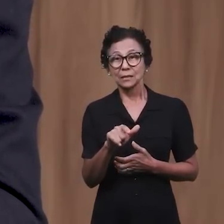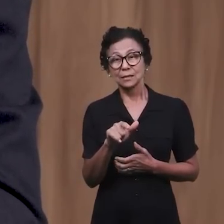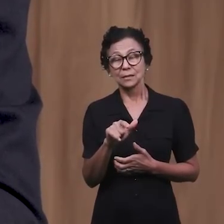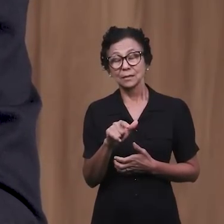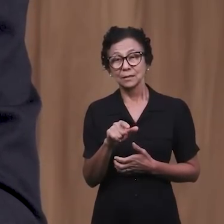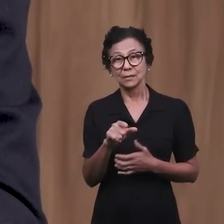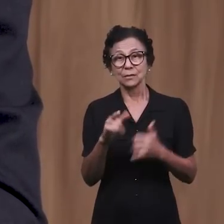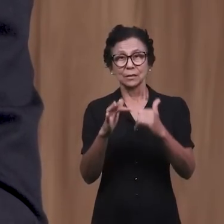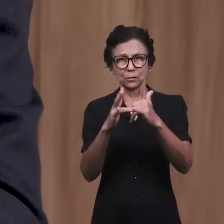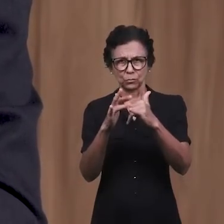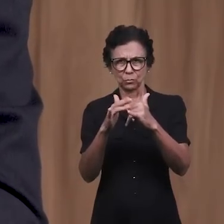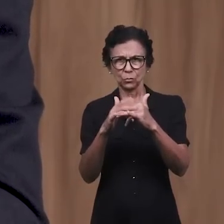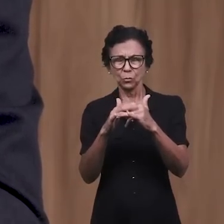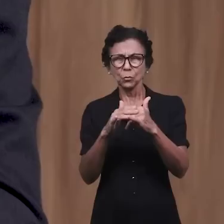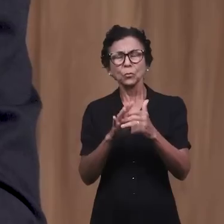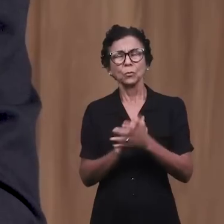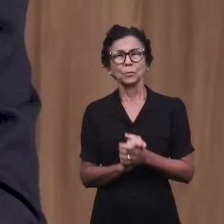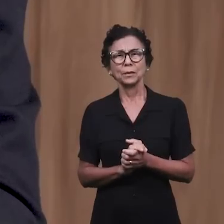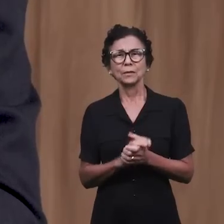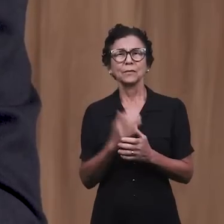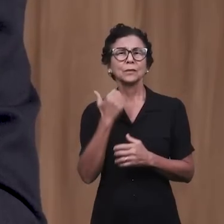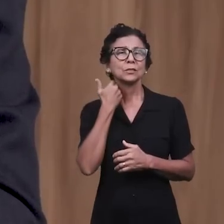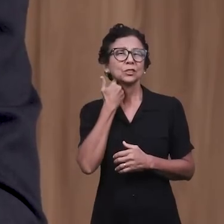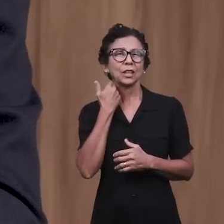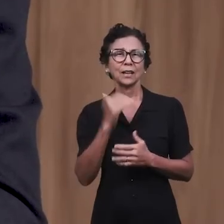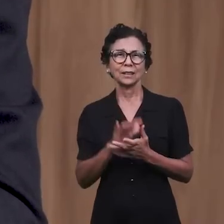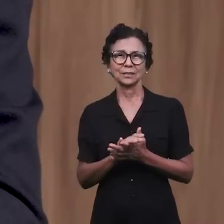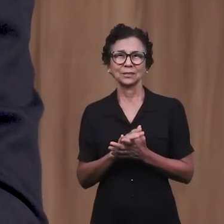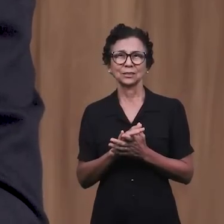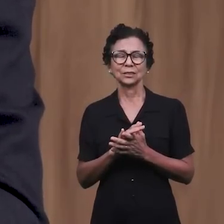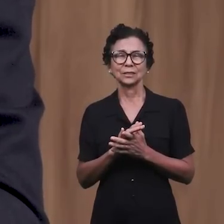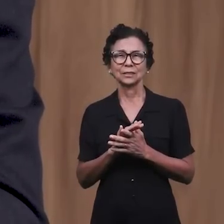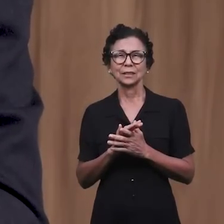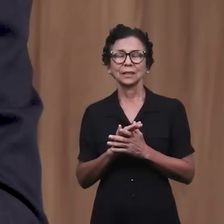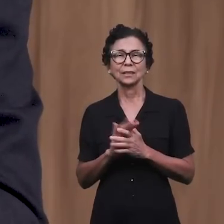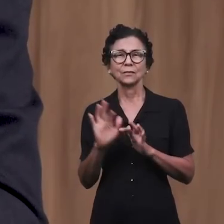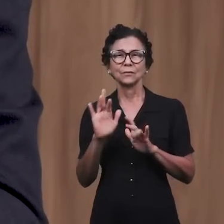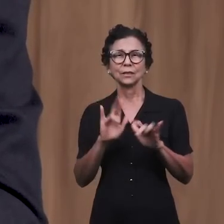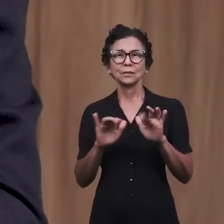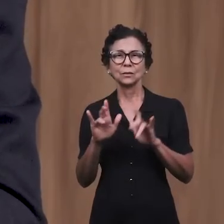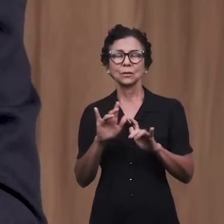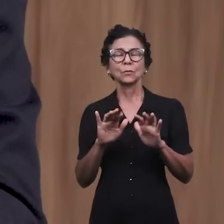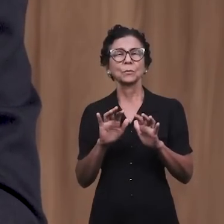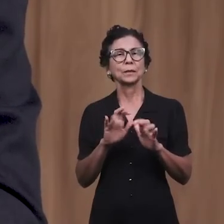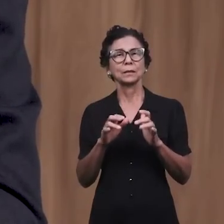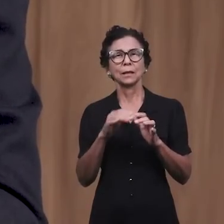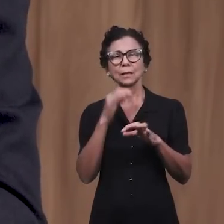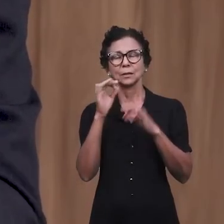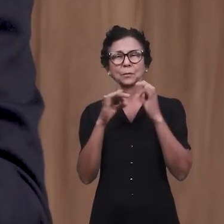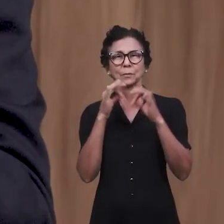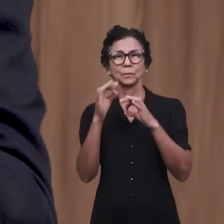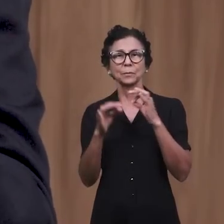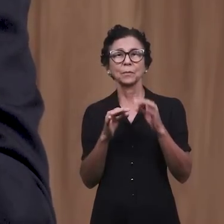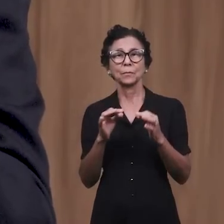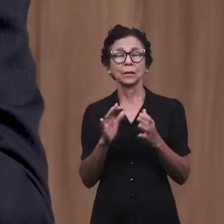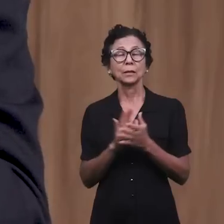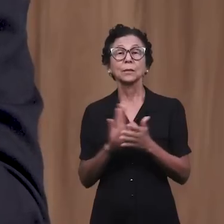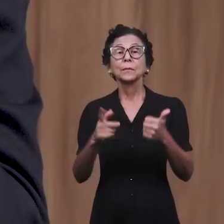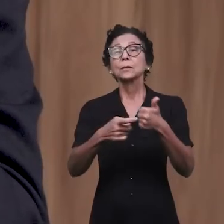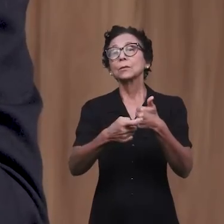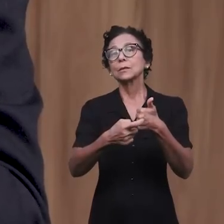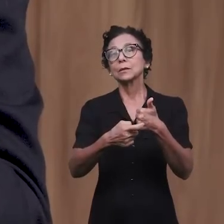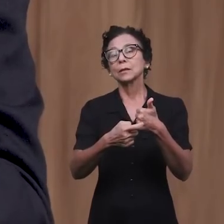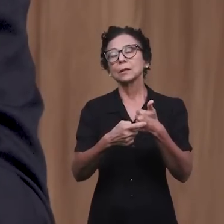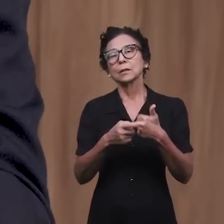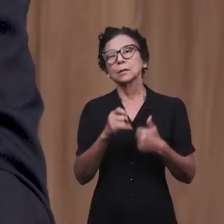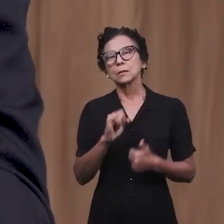participando através do YouTube, entre no nosso chat, faz o seu comentário, deixa ali também o seu like e, inclusive, se você achar que o